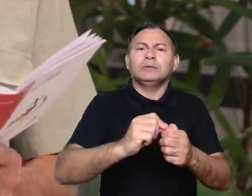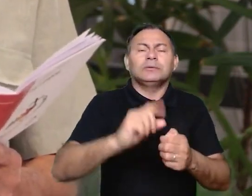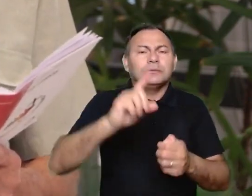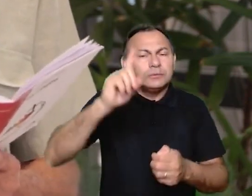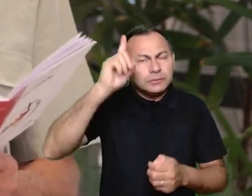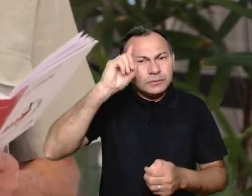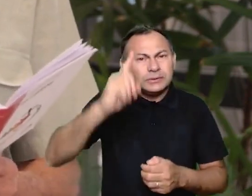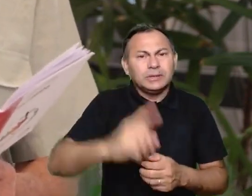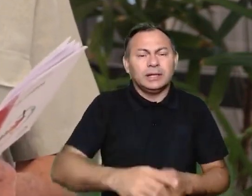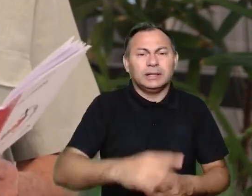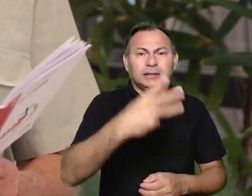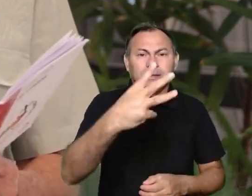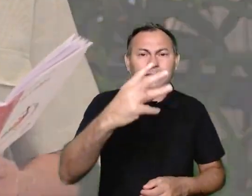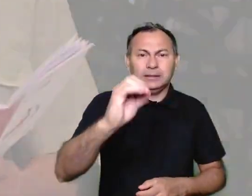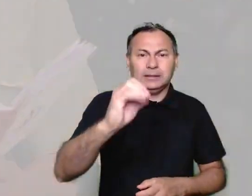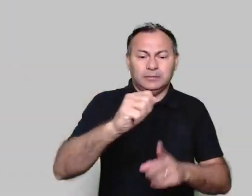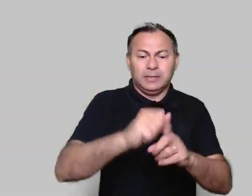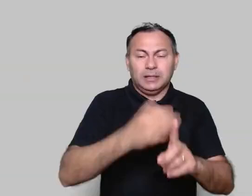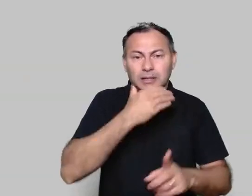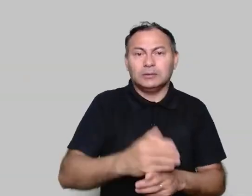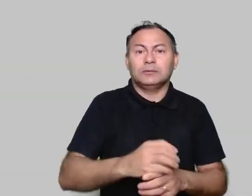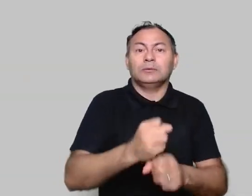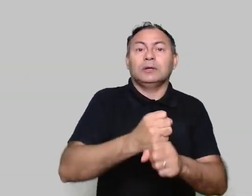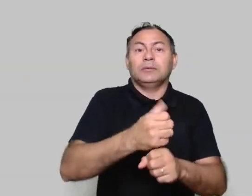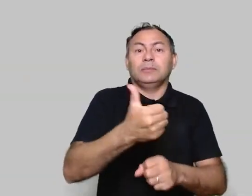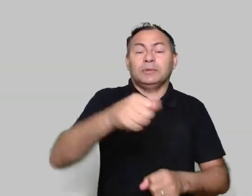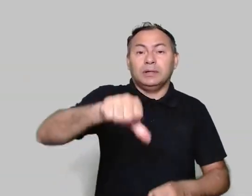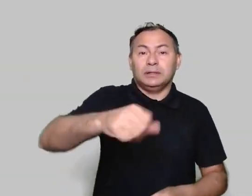de dezembro de 88.